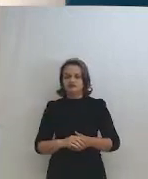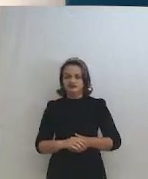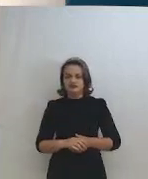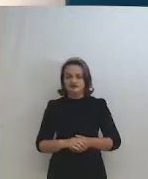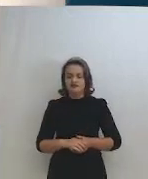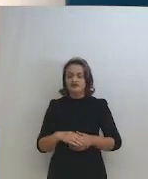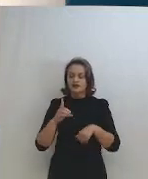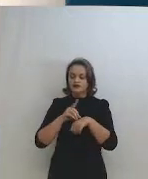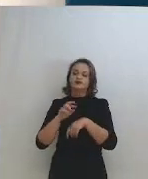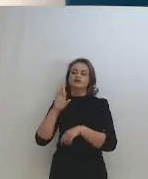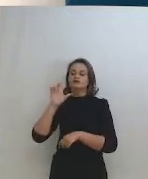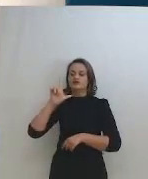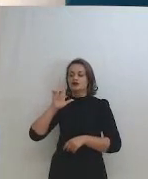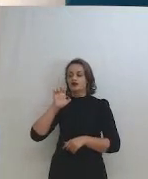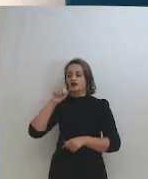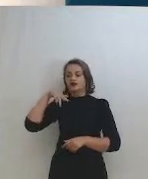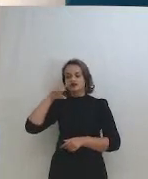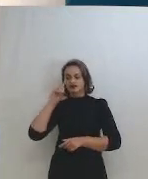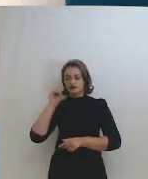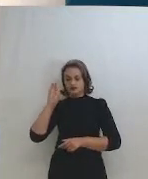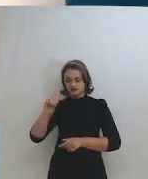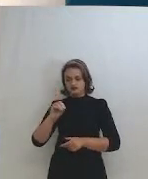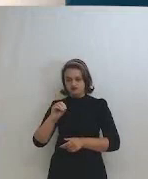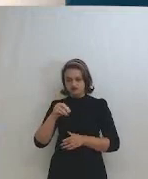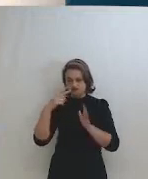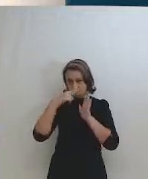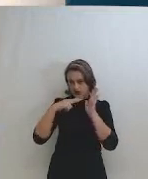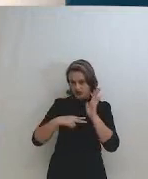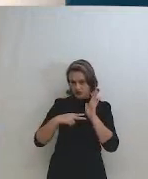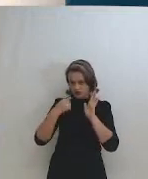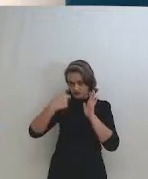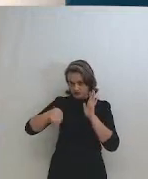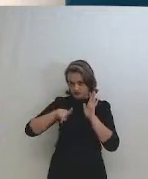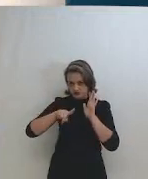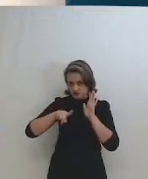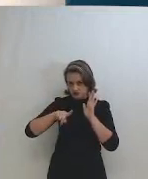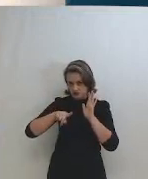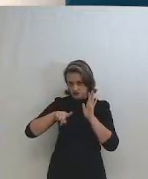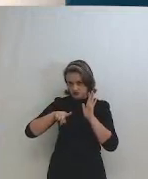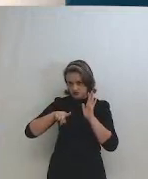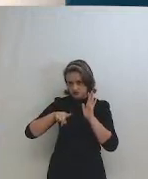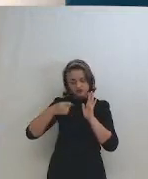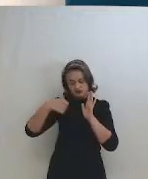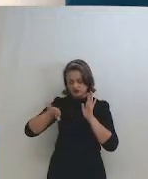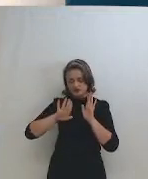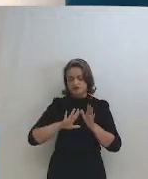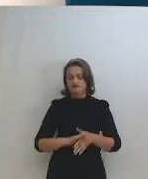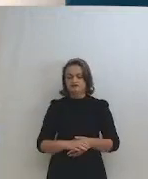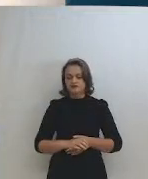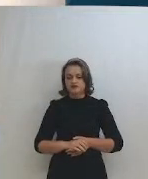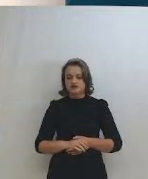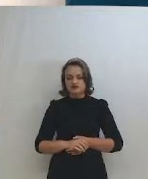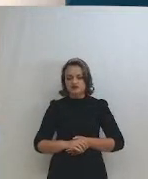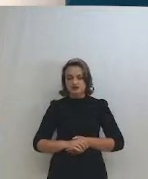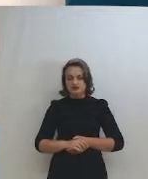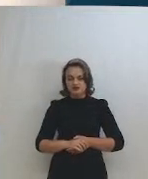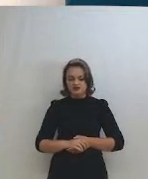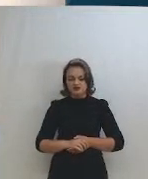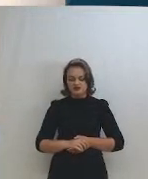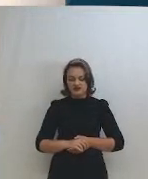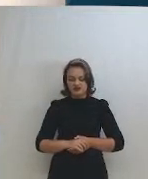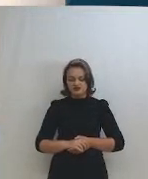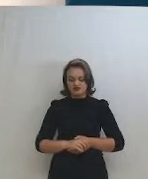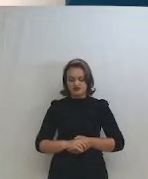Vossa Excelência dispensa a leitura do relatório. Sim, Vossa Excelência, sem problema. Vossa Excelência, então, tem a palavra pelo